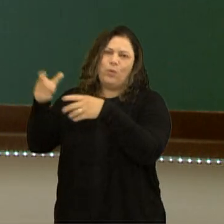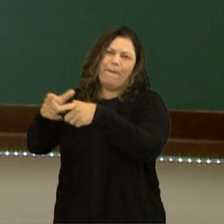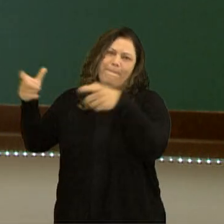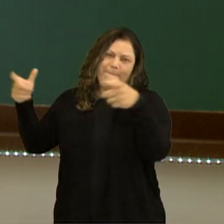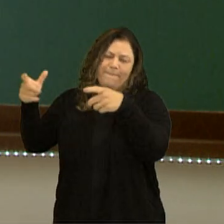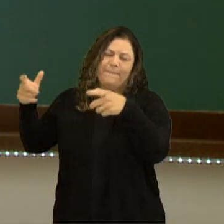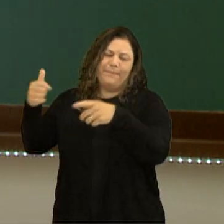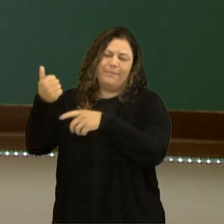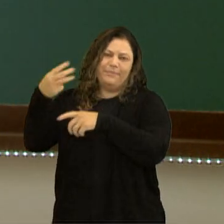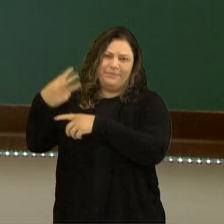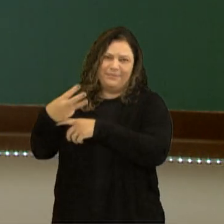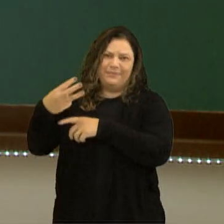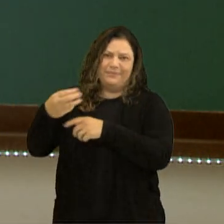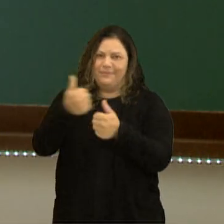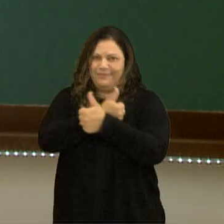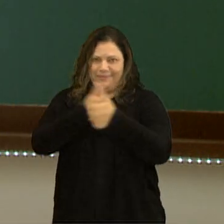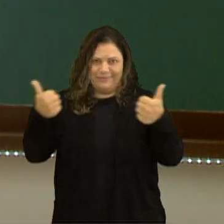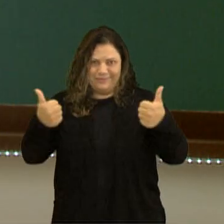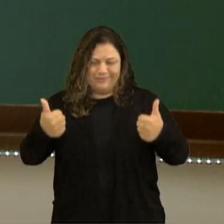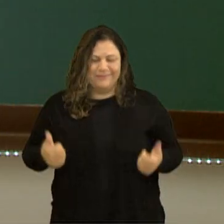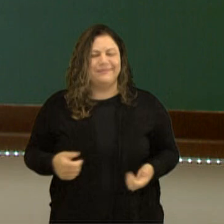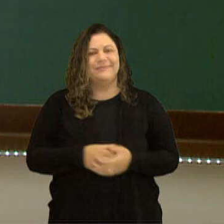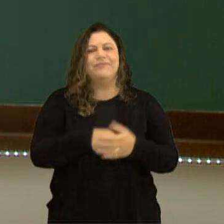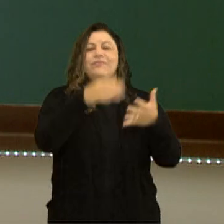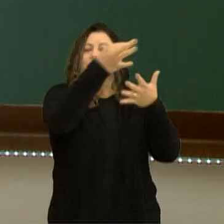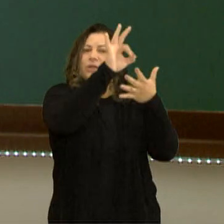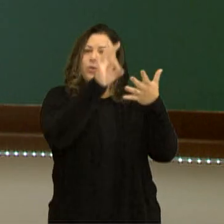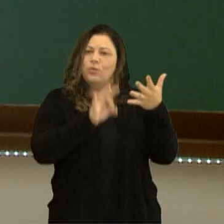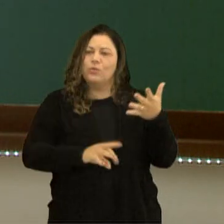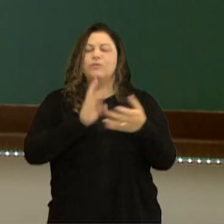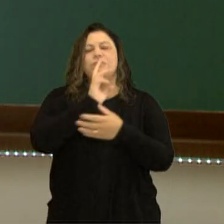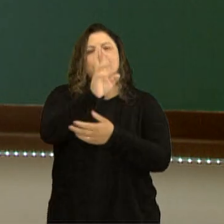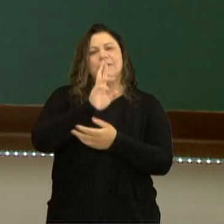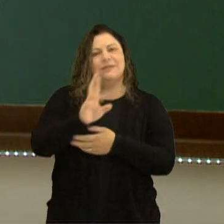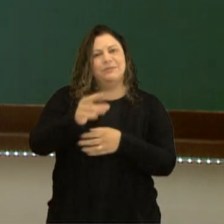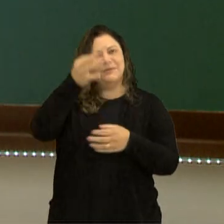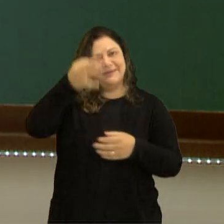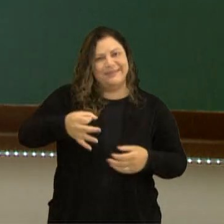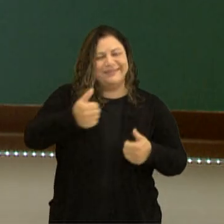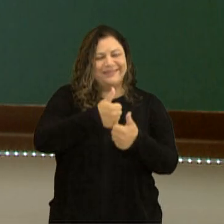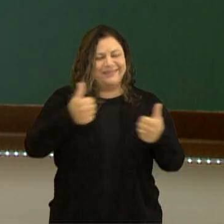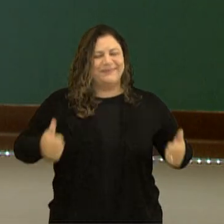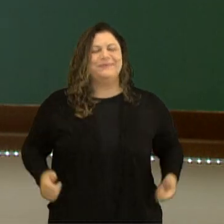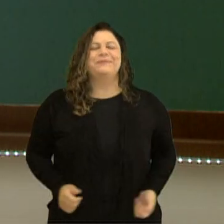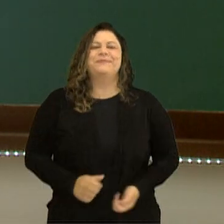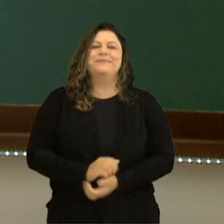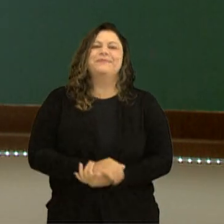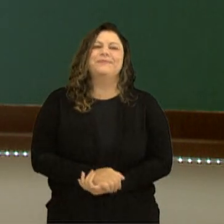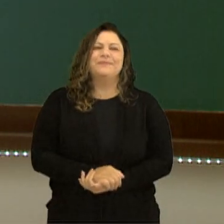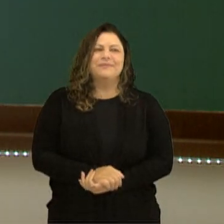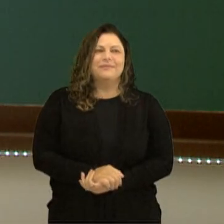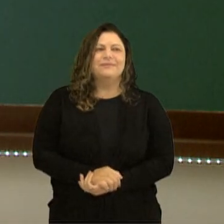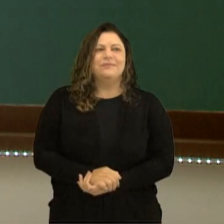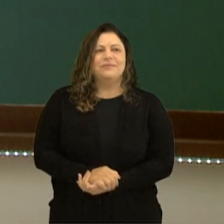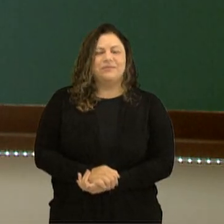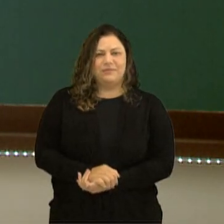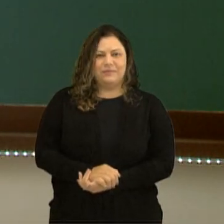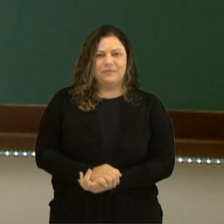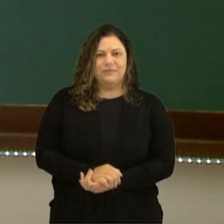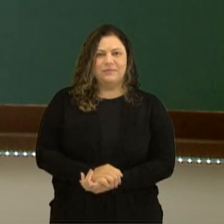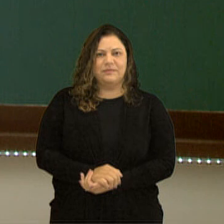13 pessoas. Tranquilo? Corrigiu? Respondeu certinho? Ótimo! Let's go! Places in